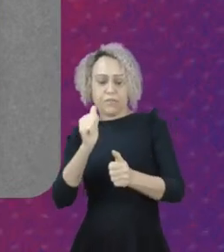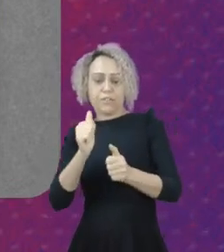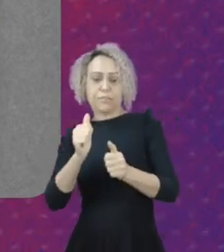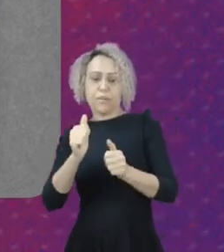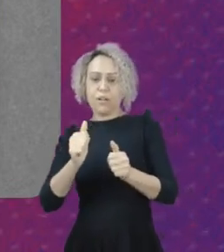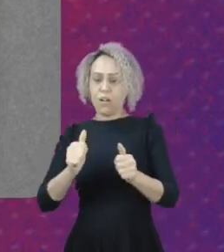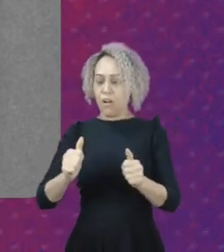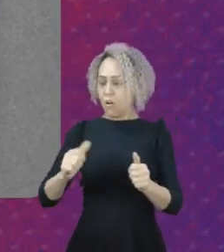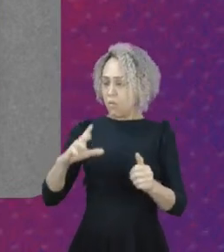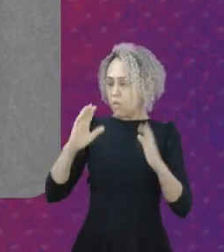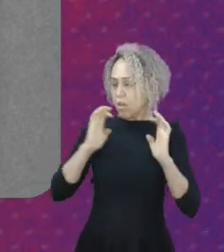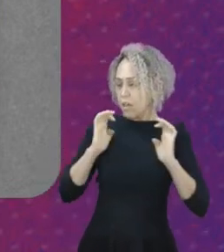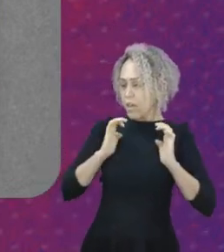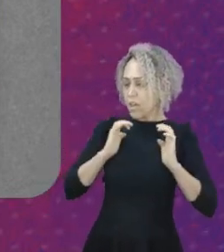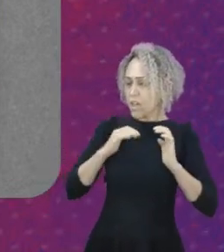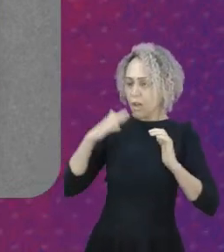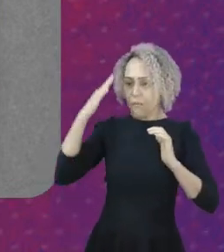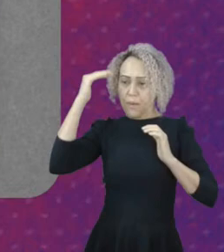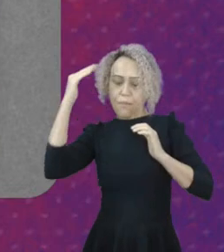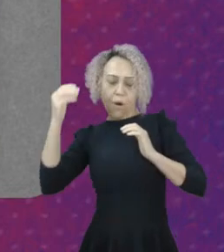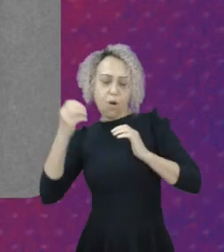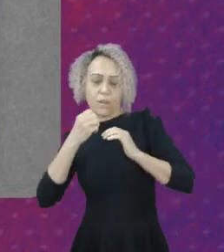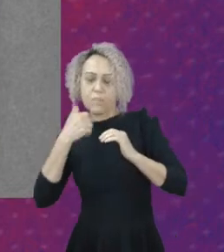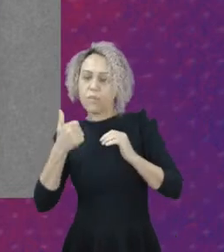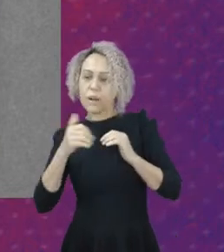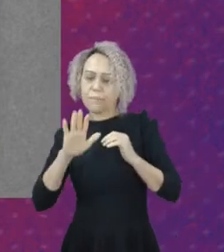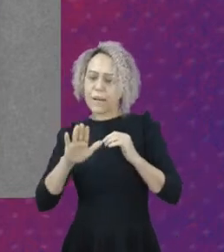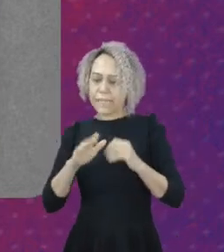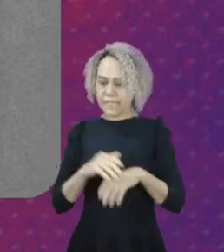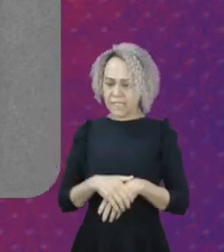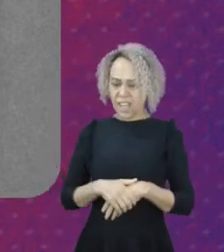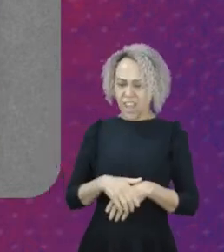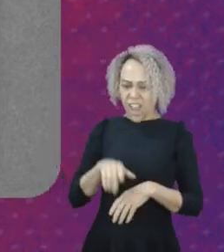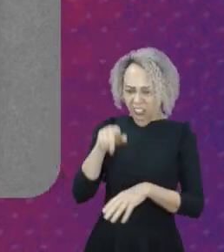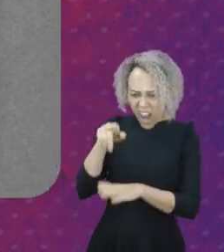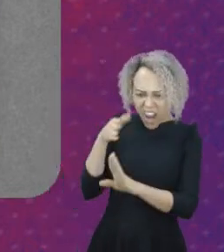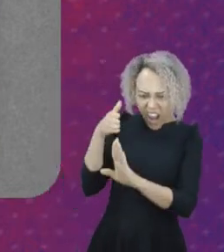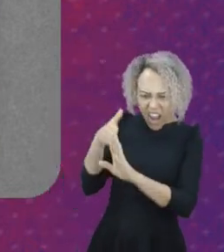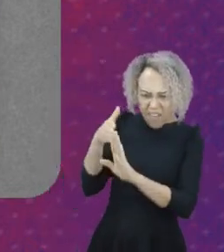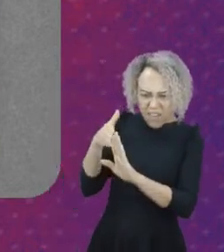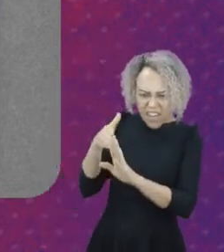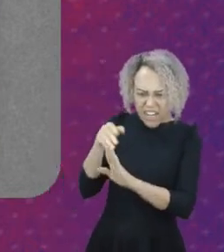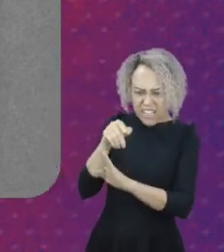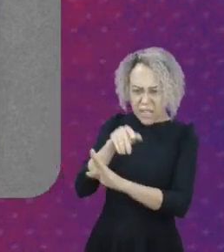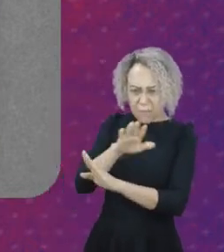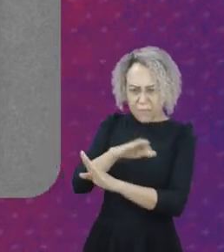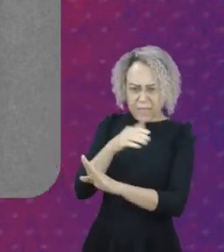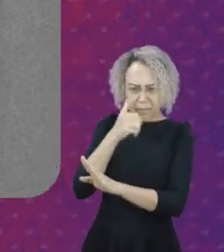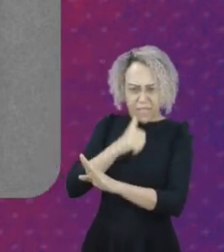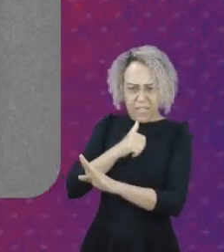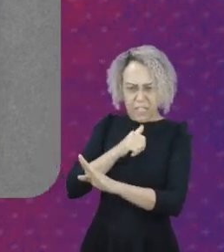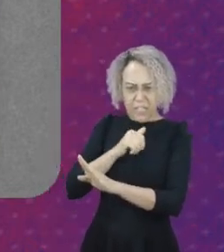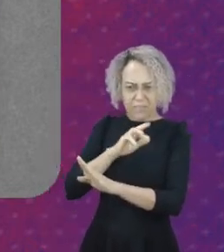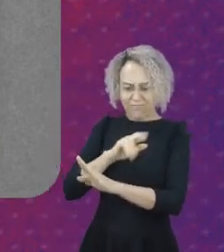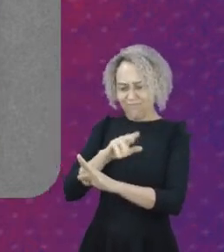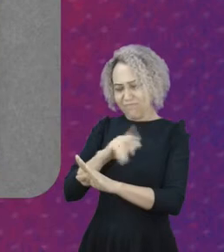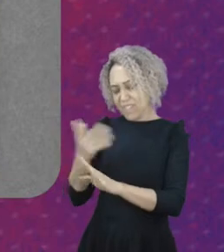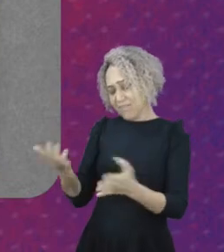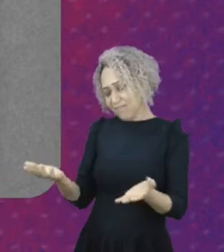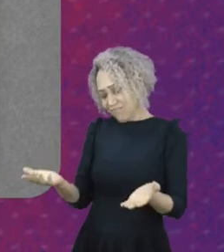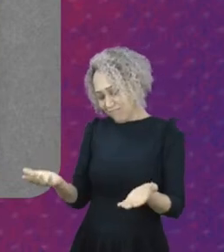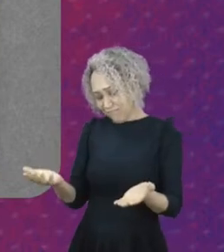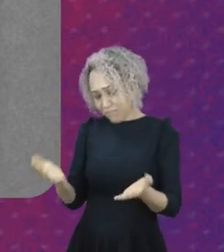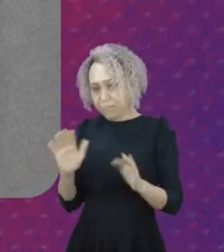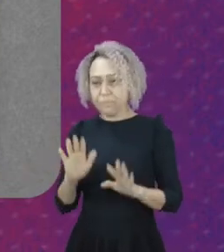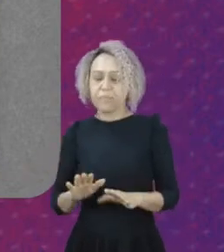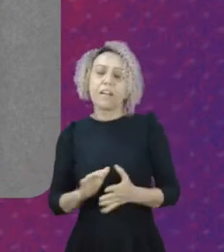é preconceituoso e discriminatório, né? E aí nesse contexto, as meninas e os meninos com